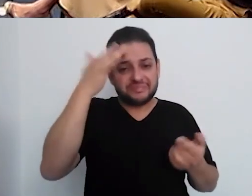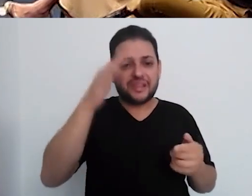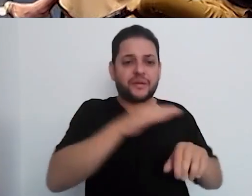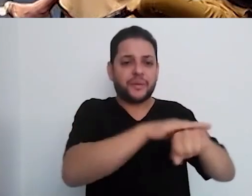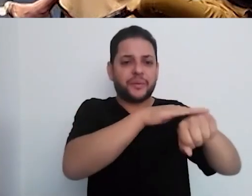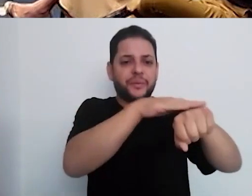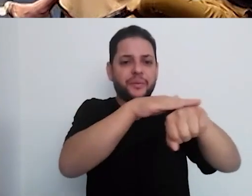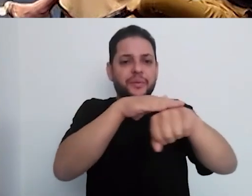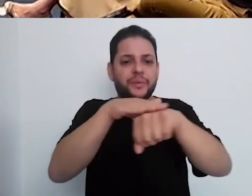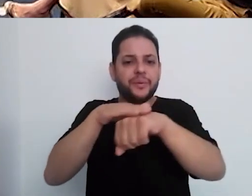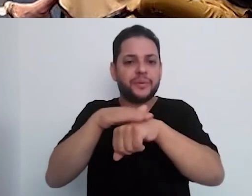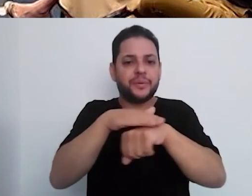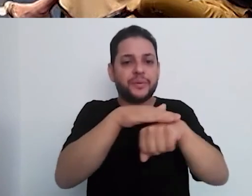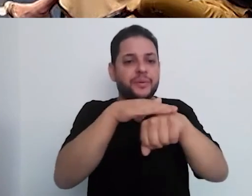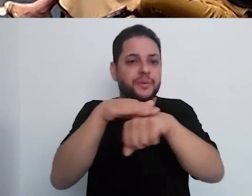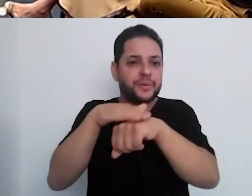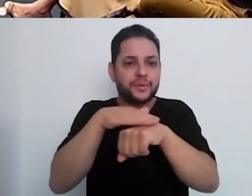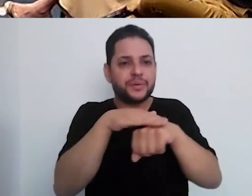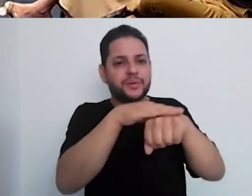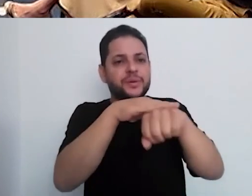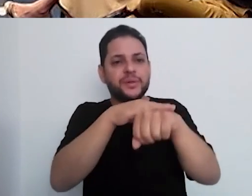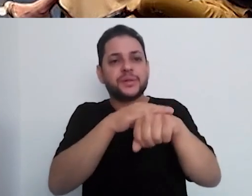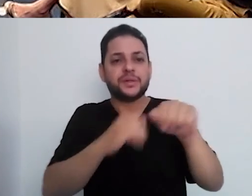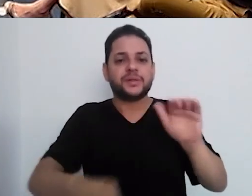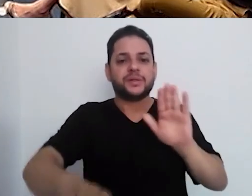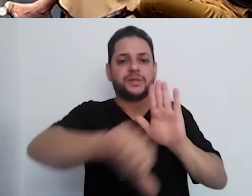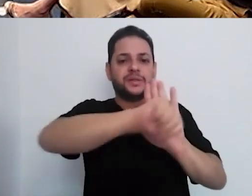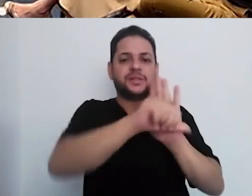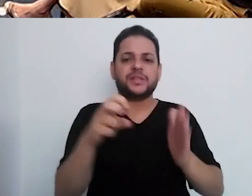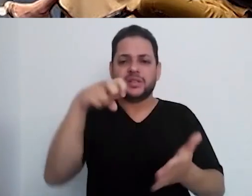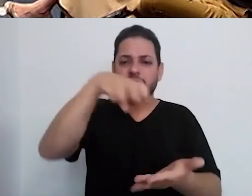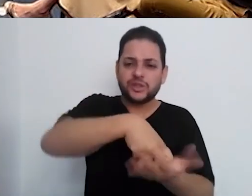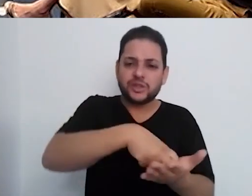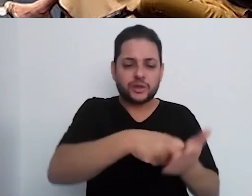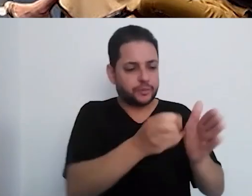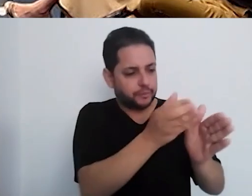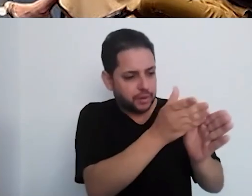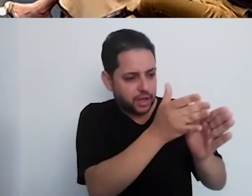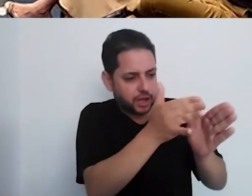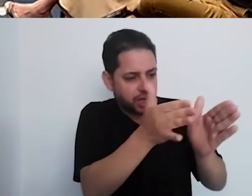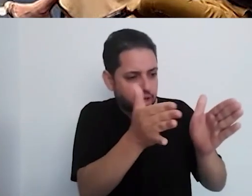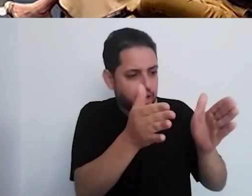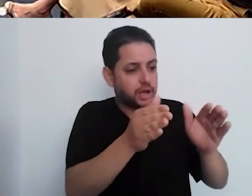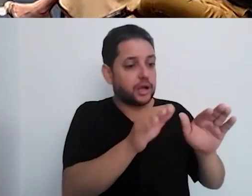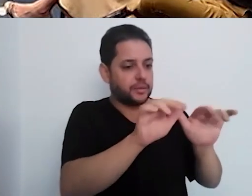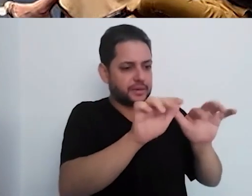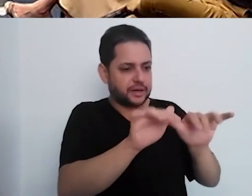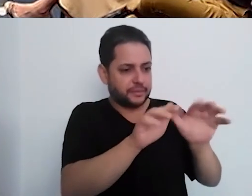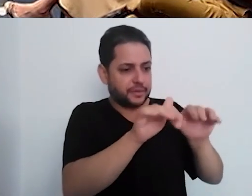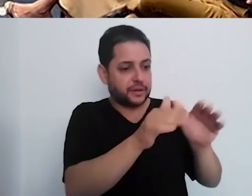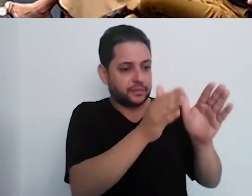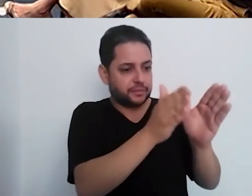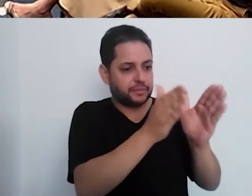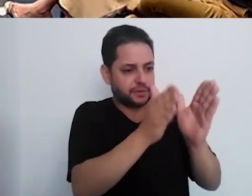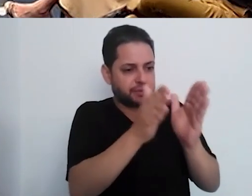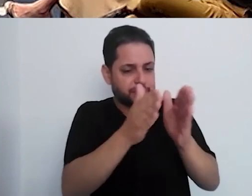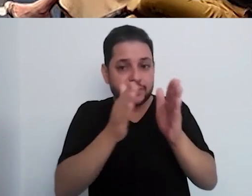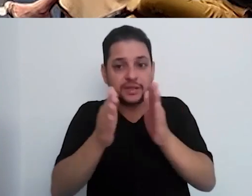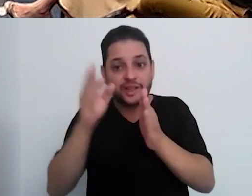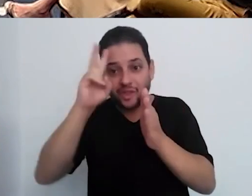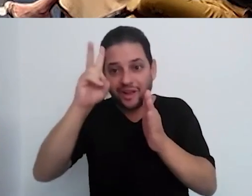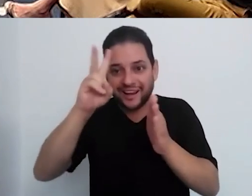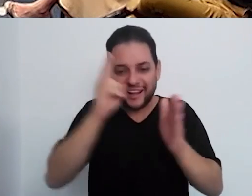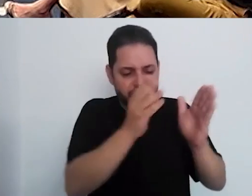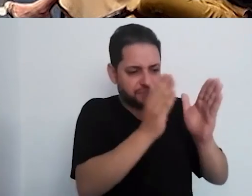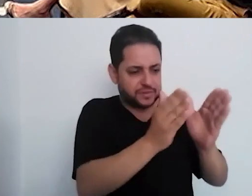mais difícil do Crime e Castigo foi o roteiro. Foi conseguir fazer um roteiro que fizesse